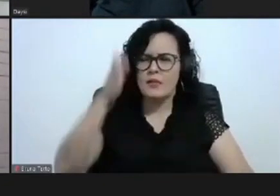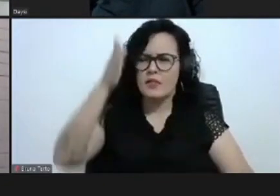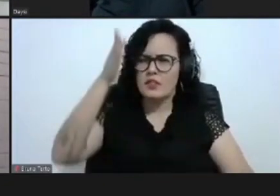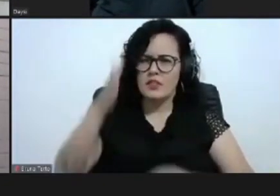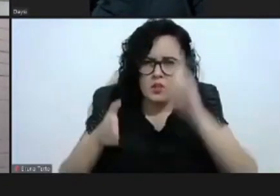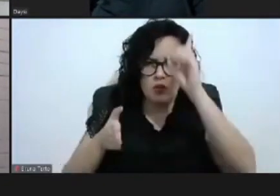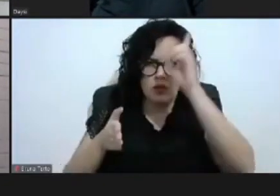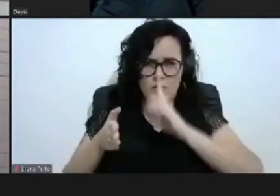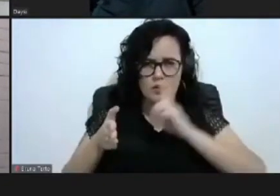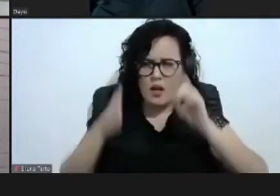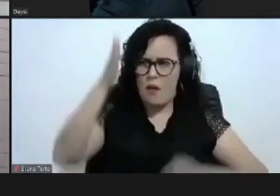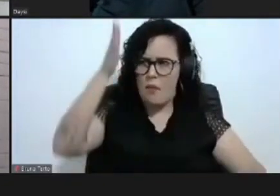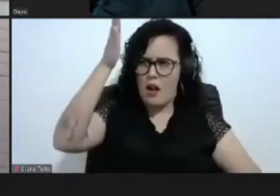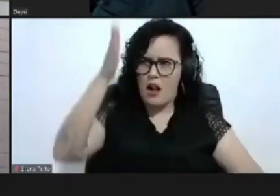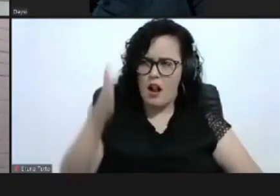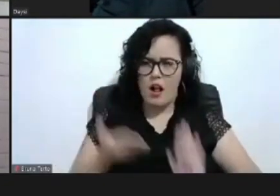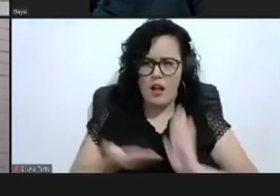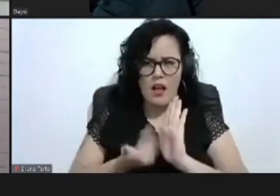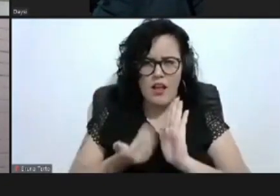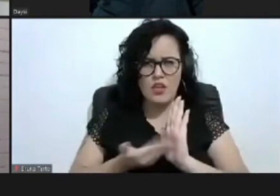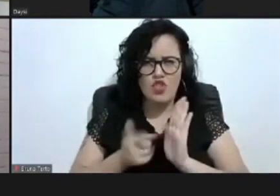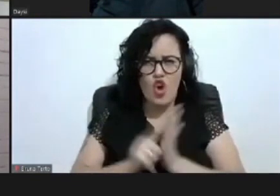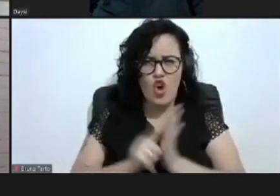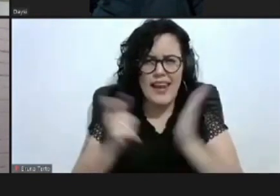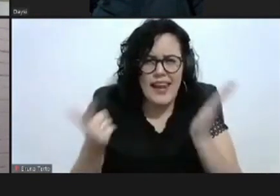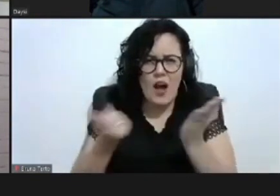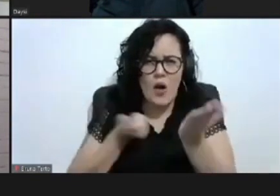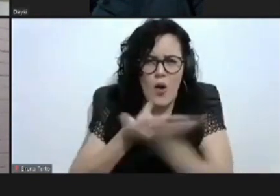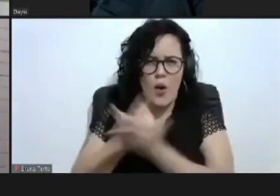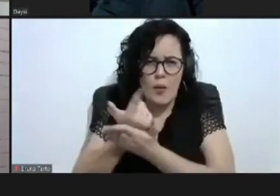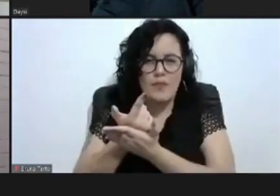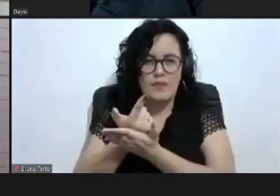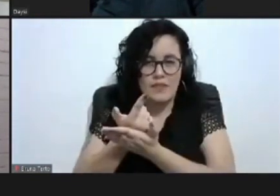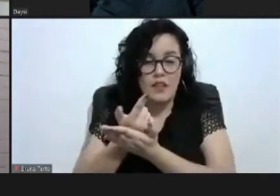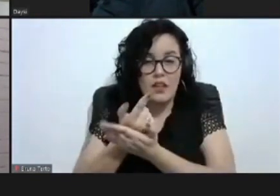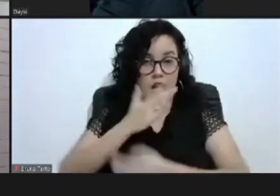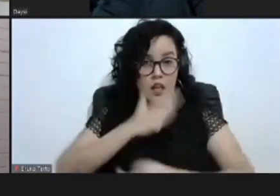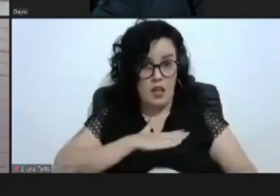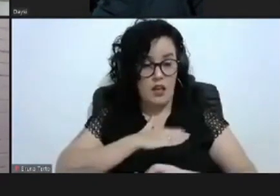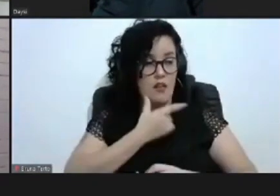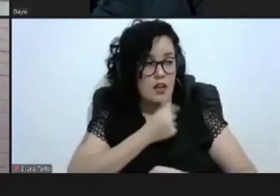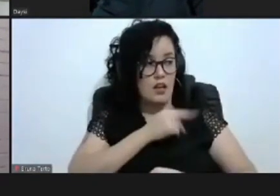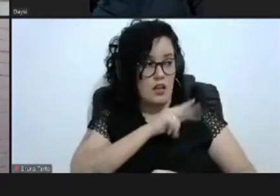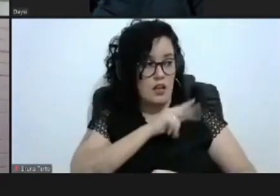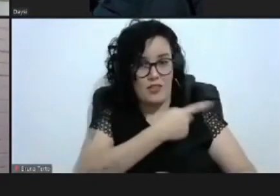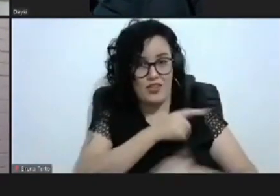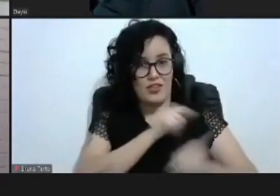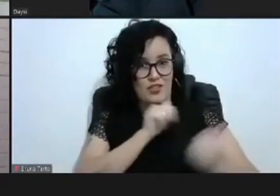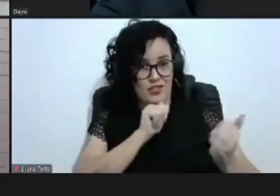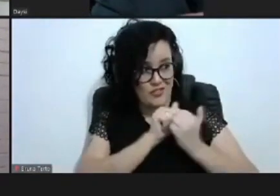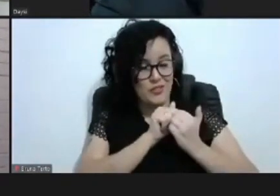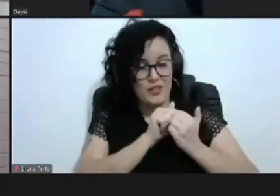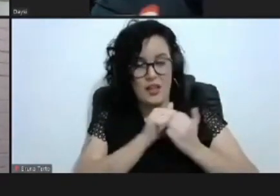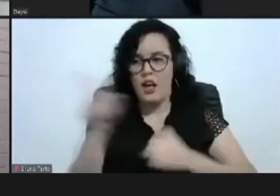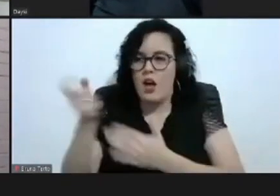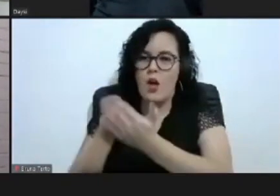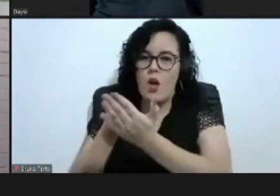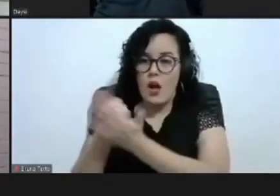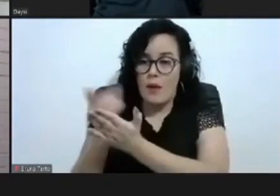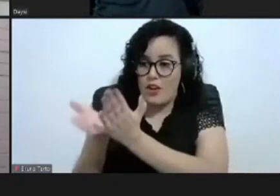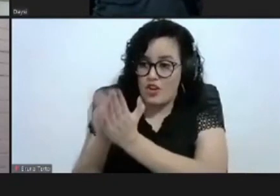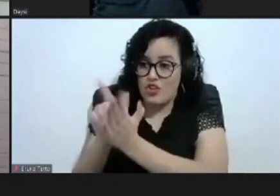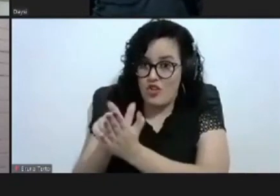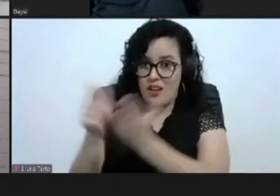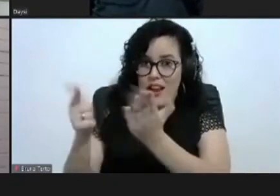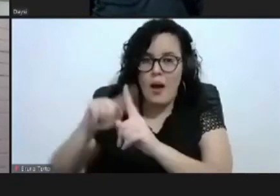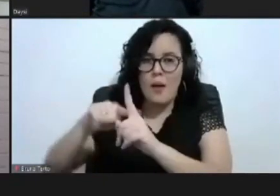aí, às vezes, era um dia de festa, porque eu e meu irmão mais velho, às vezes, ganhávamos um gibi. Então, era esses